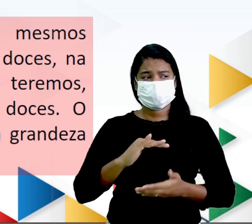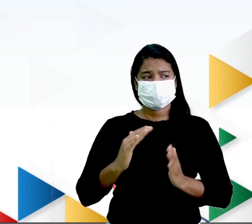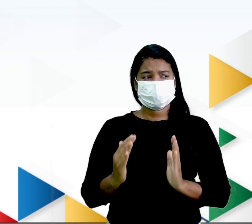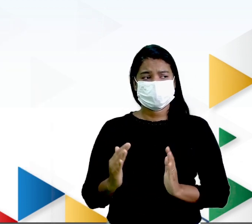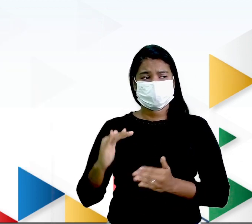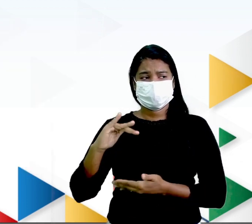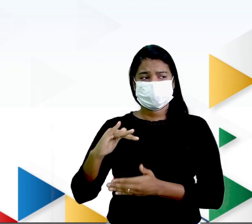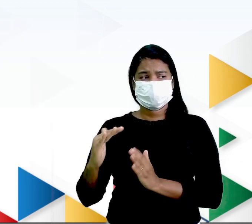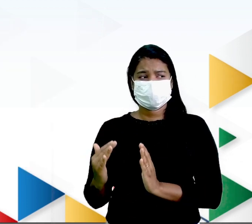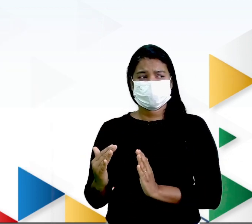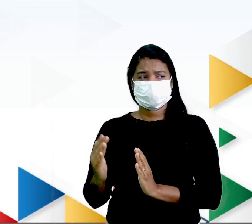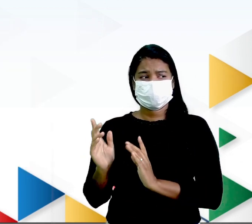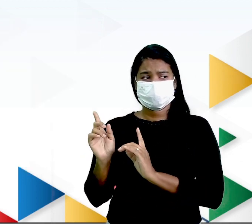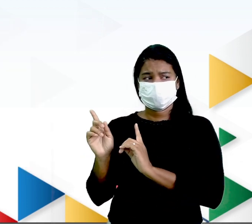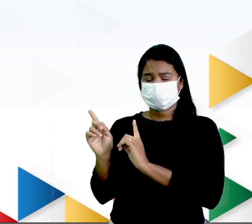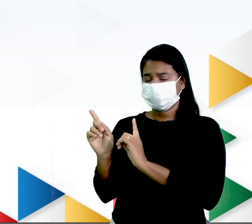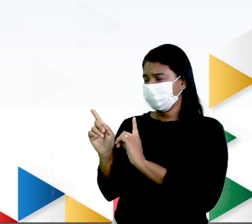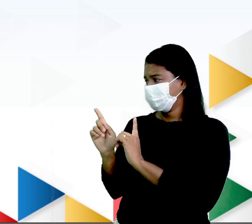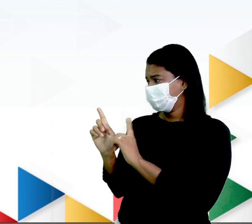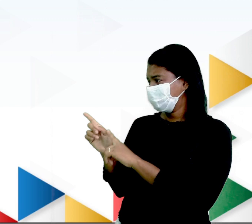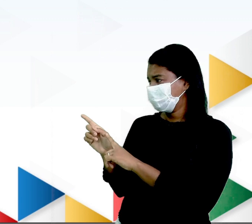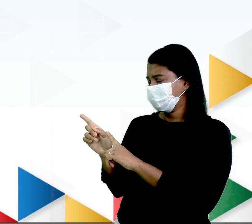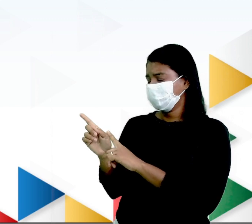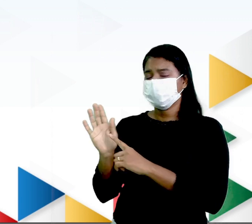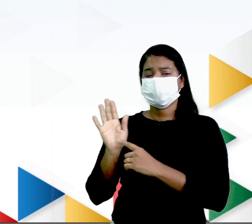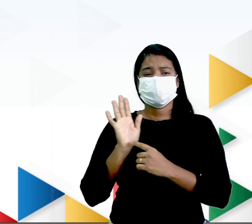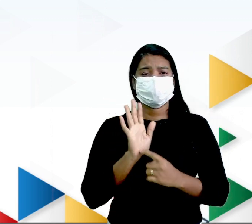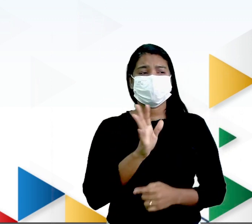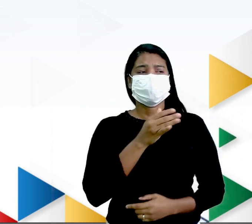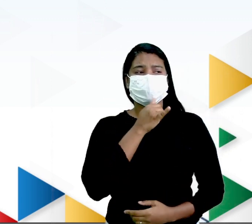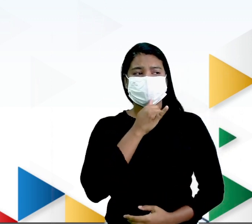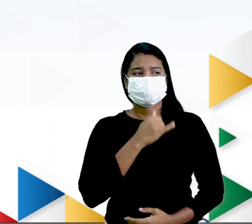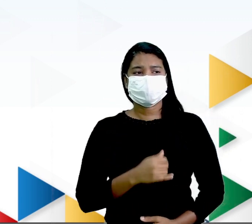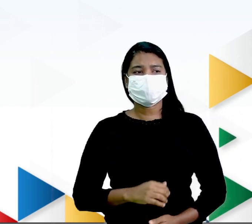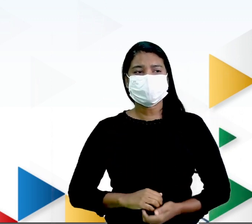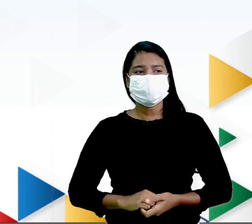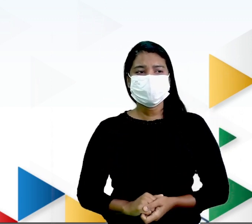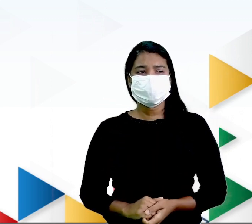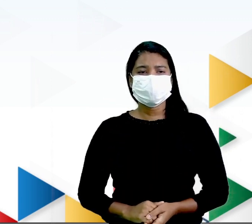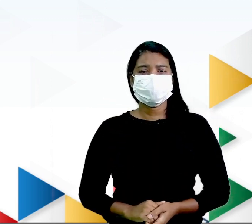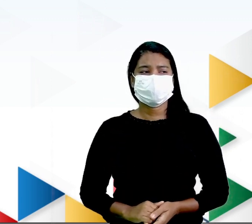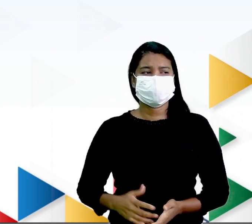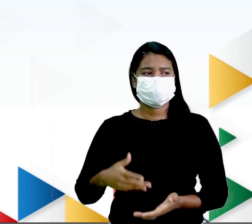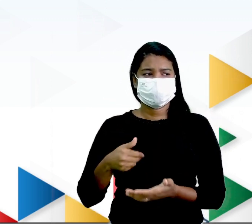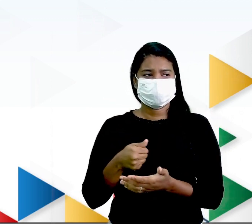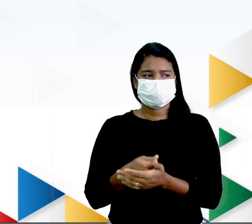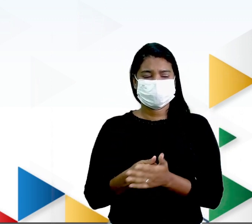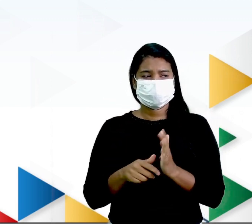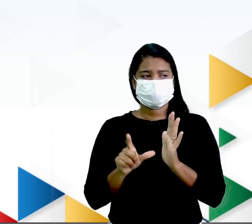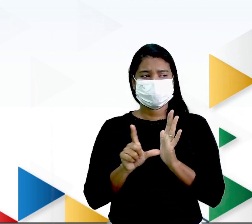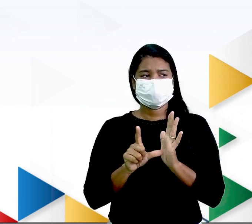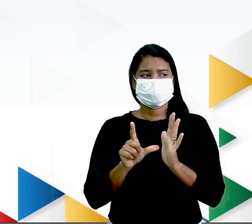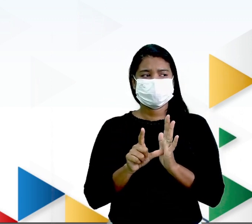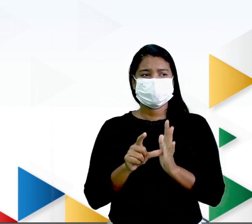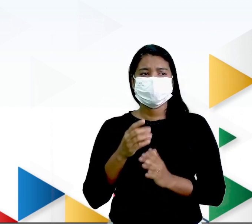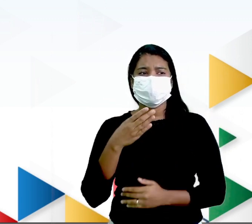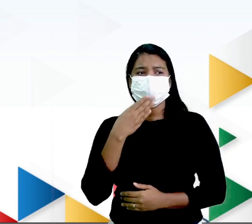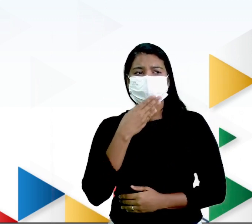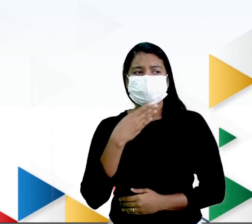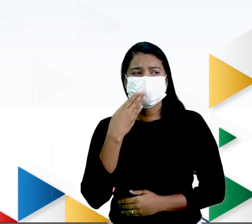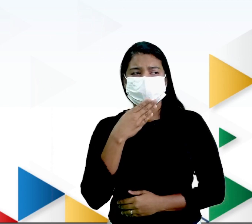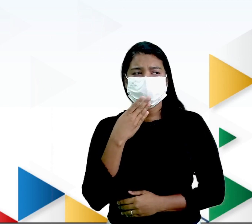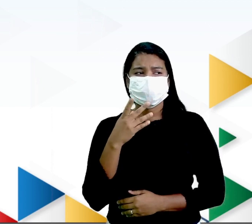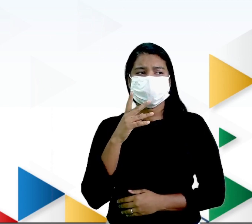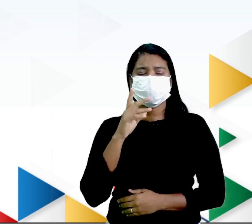bom? Fechou? Agora vamos mostrar para vocês um exemplo. Você vai comprar nessas lojas de doce ou lá na